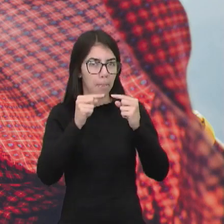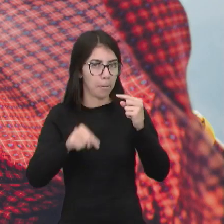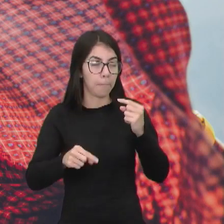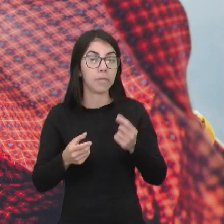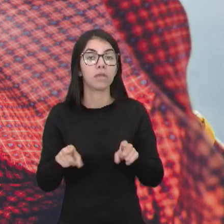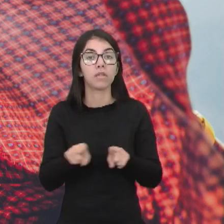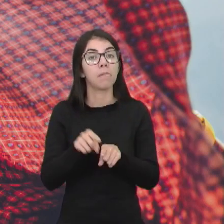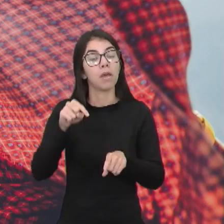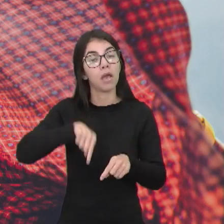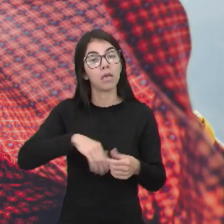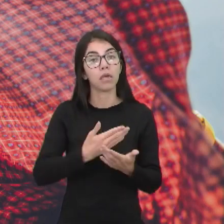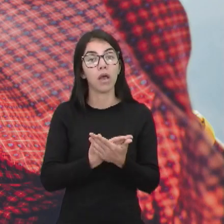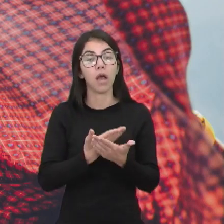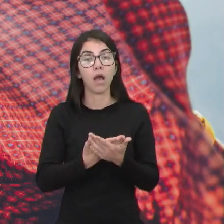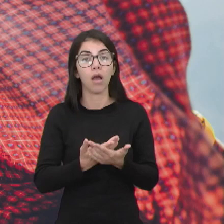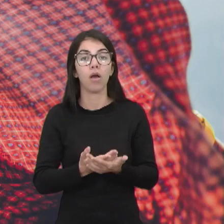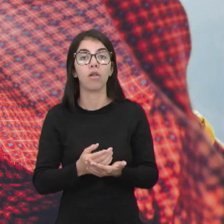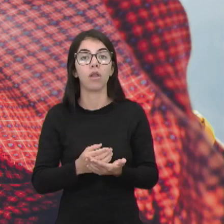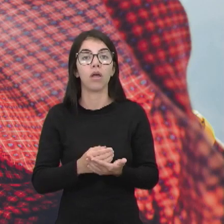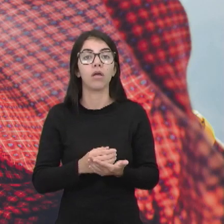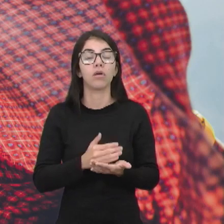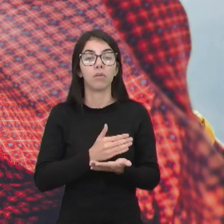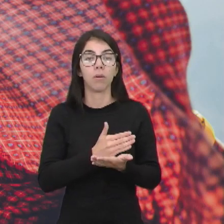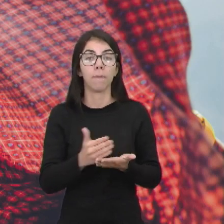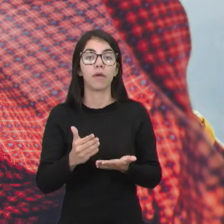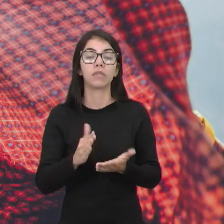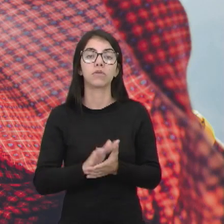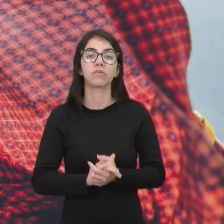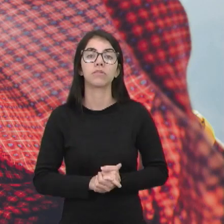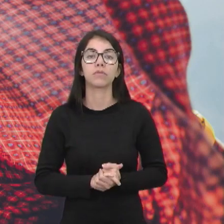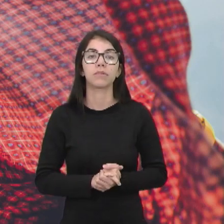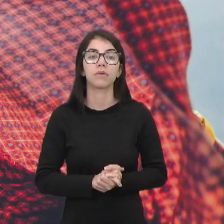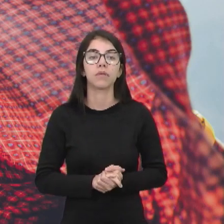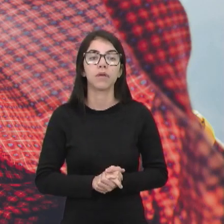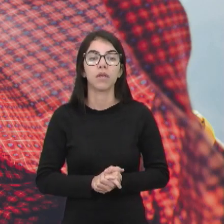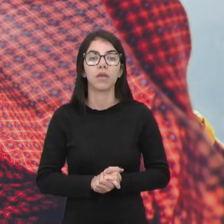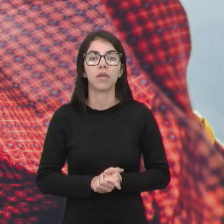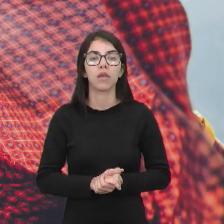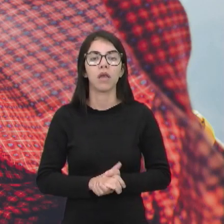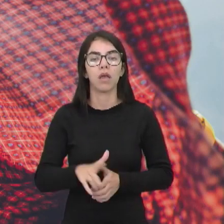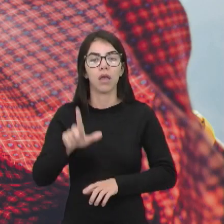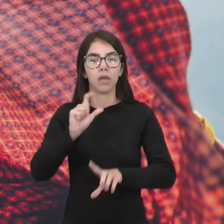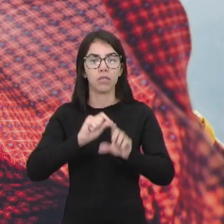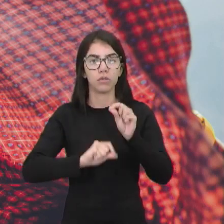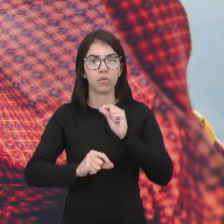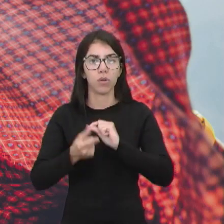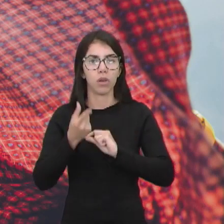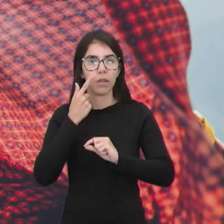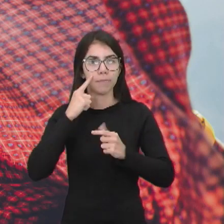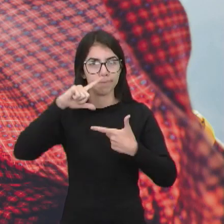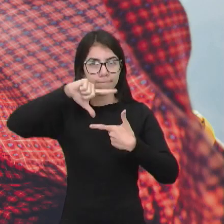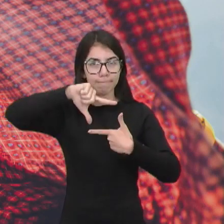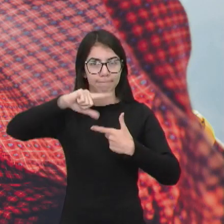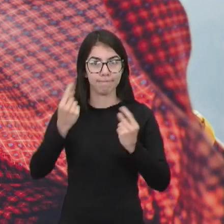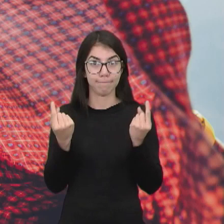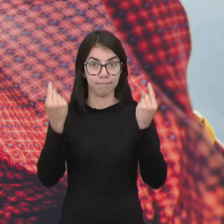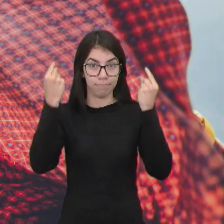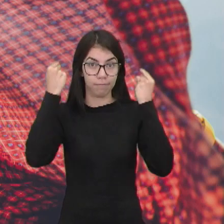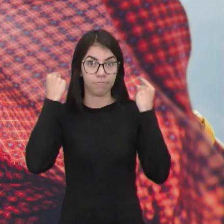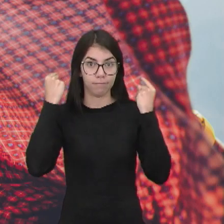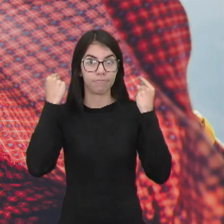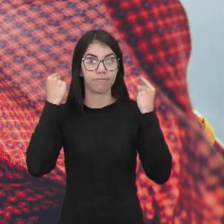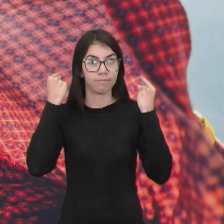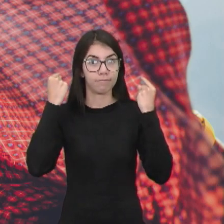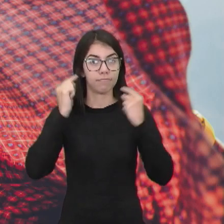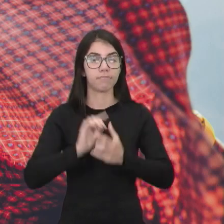que é a nossa primeira aula, a nossa introdução aí, eu acabei escolhendo essa imagem que a gente está vendo aí no Chroma